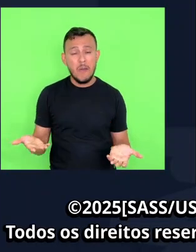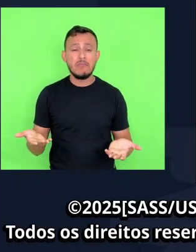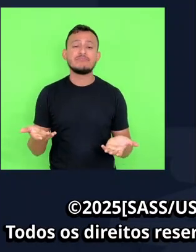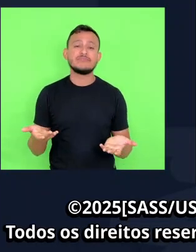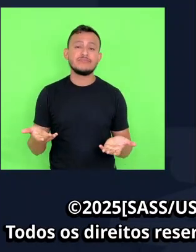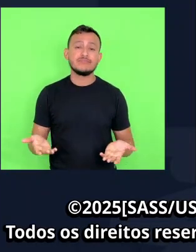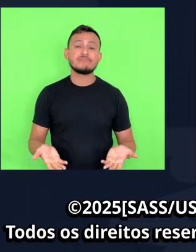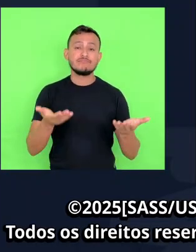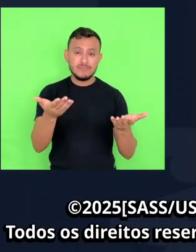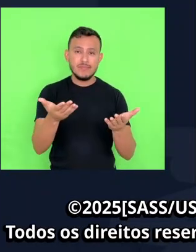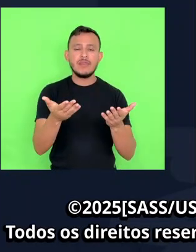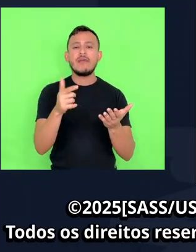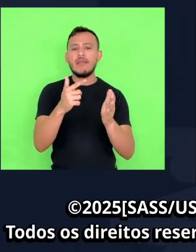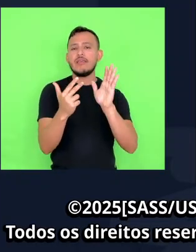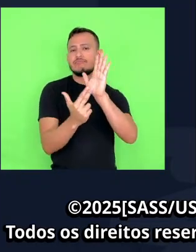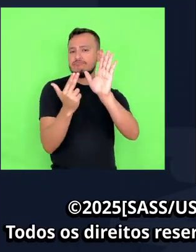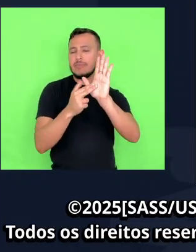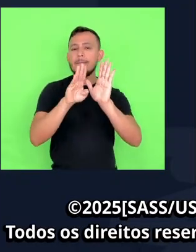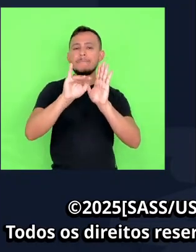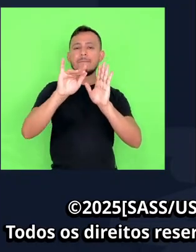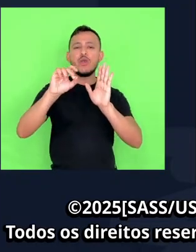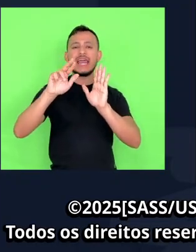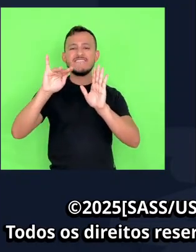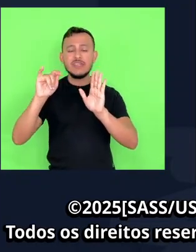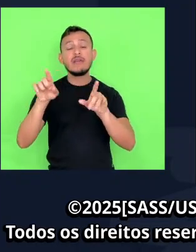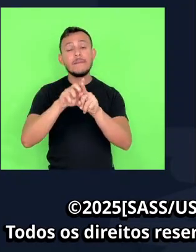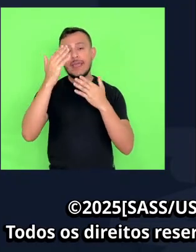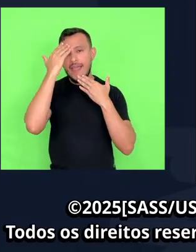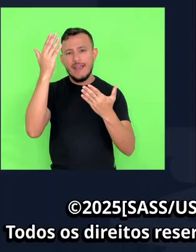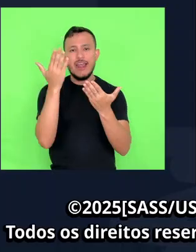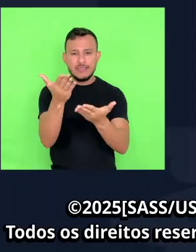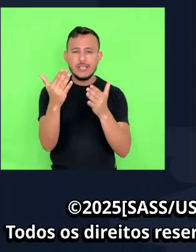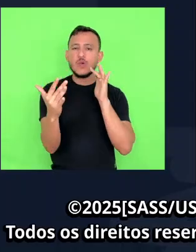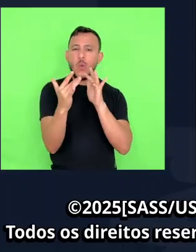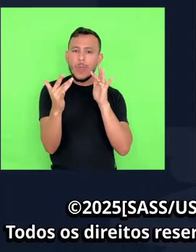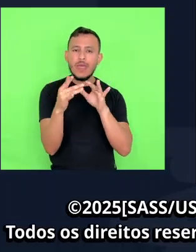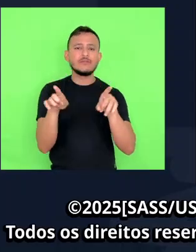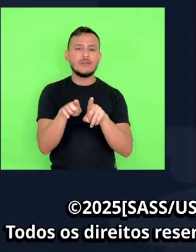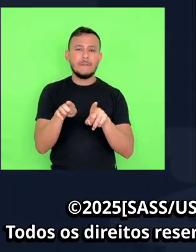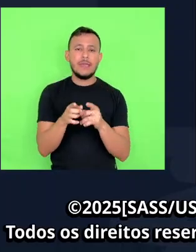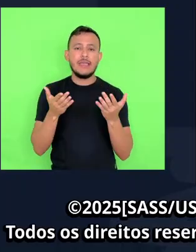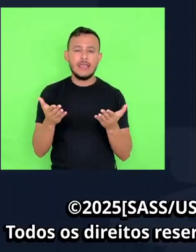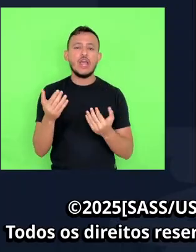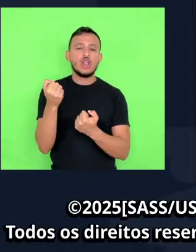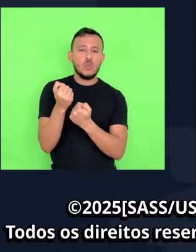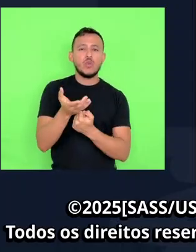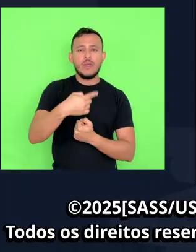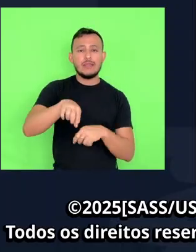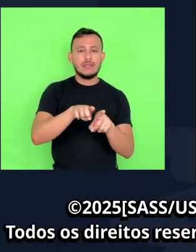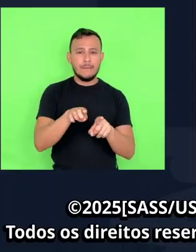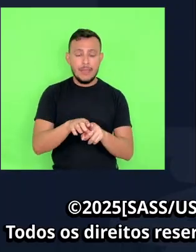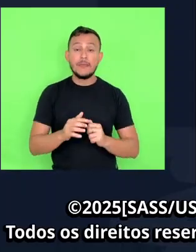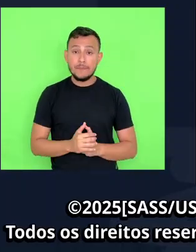aqui a bibliografia e agradeço, deixo o contato com os tutores, lembrando que é